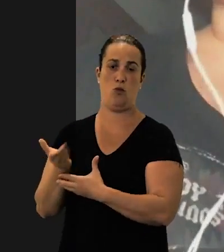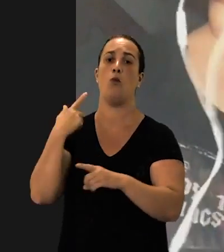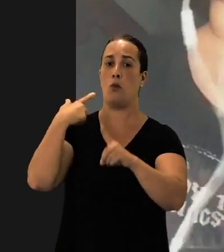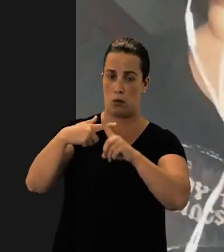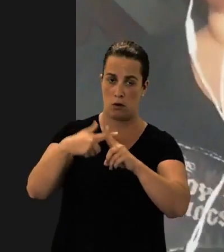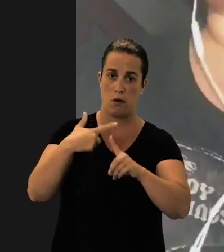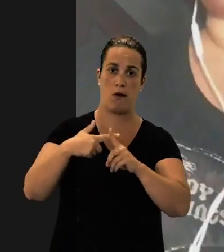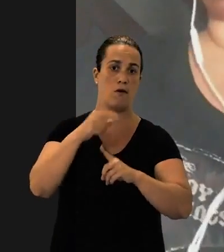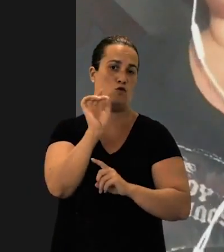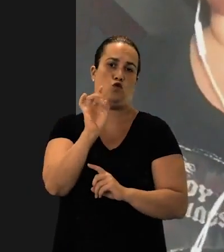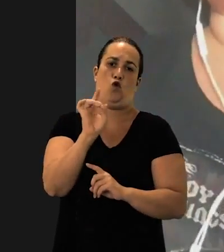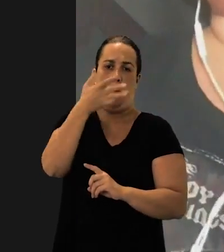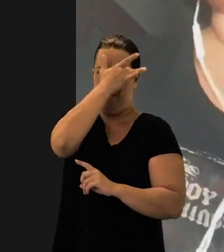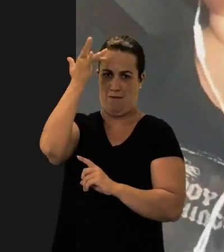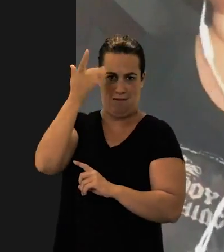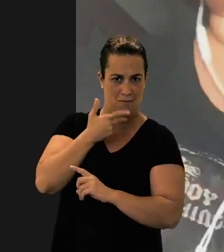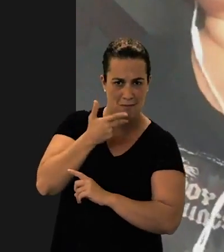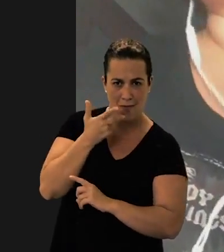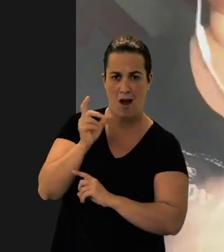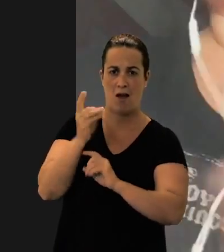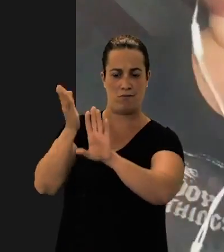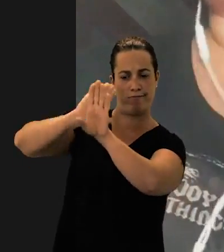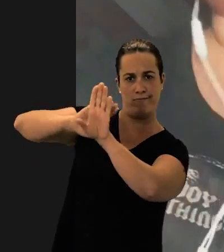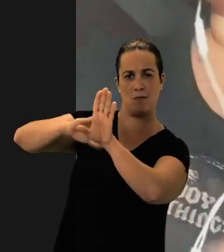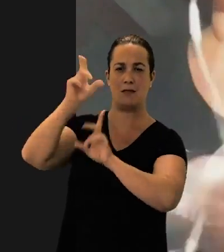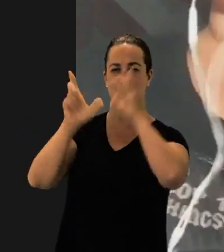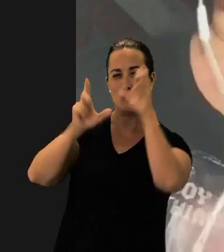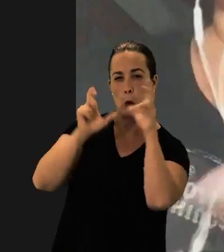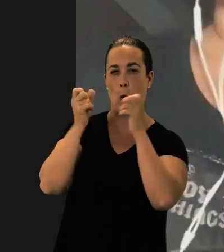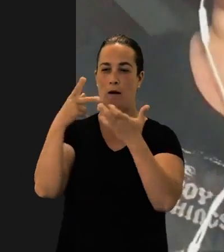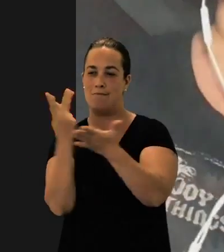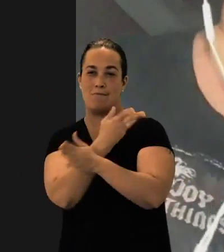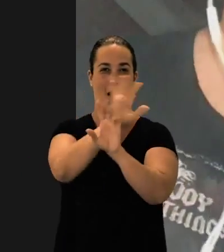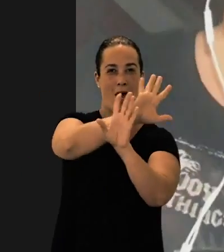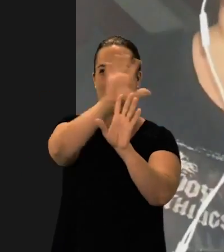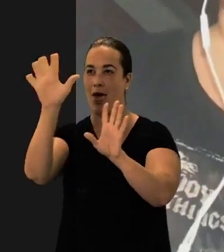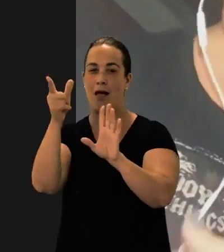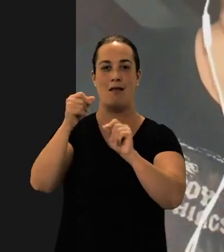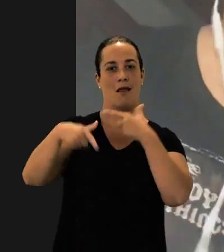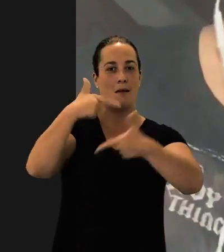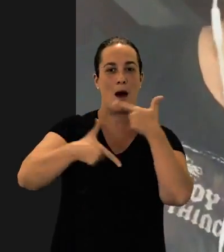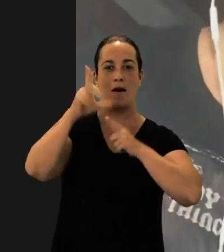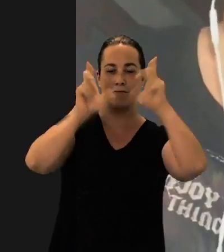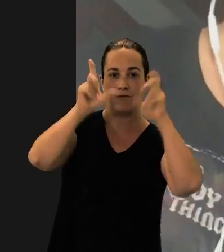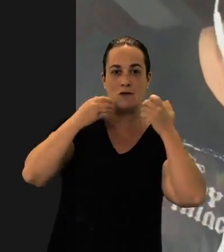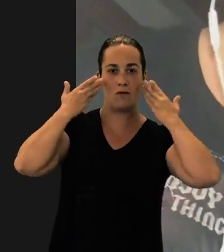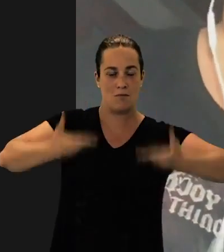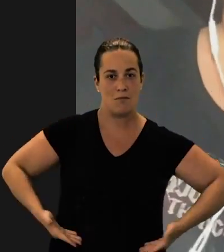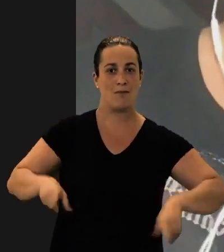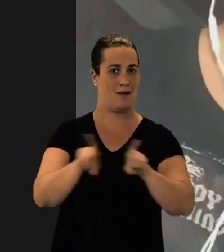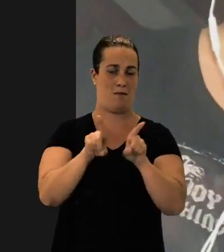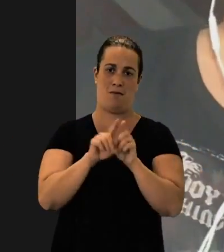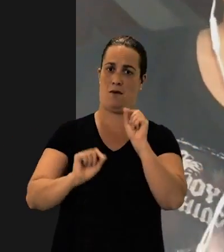Então tem tudo que está acontecendo por trás, as imagens, as pessoas, as expressões corporais, faciais. O trabalho de vocês é um trabalho